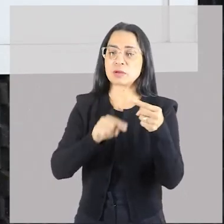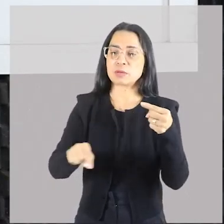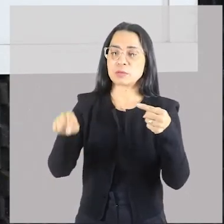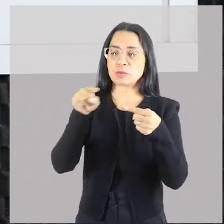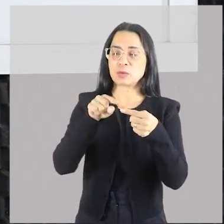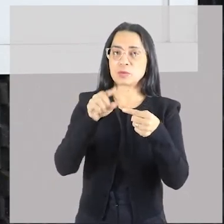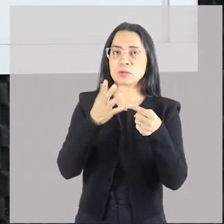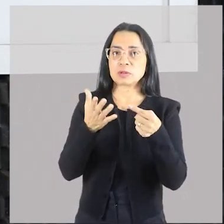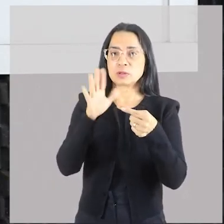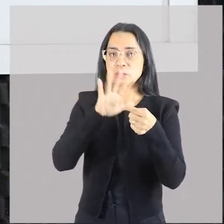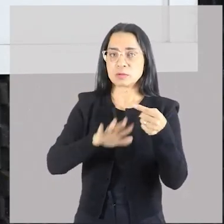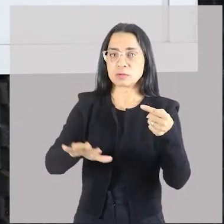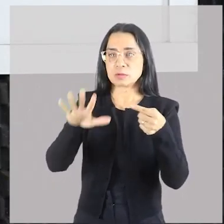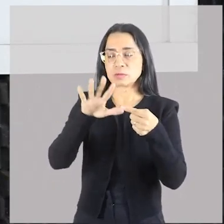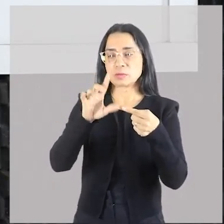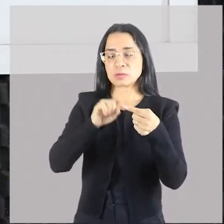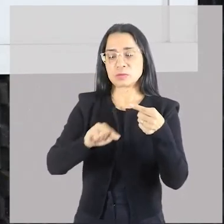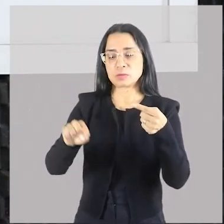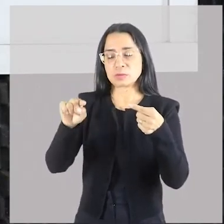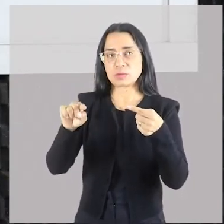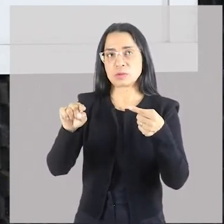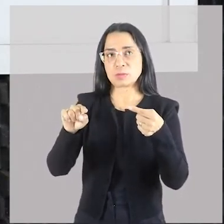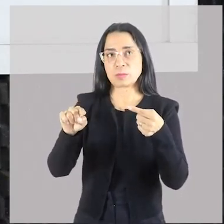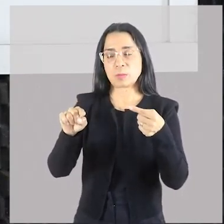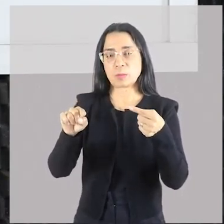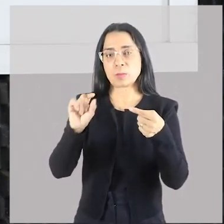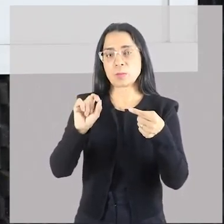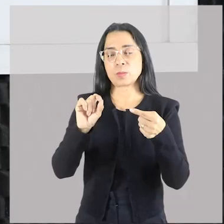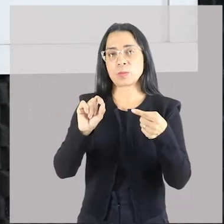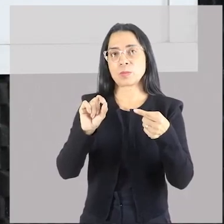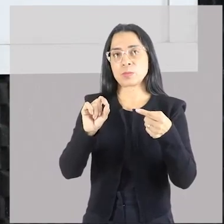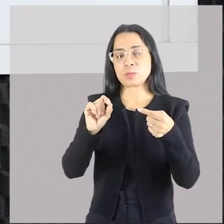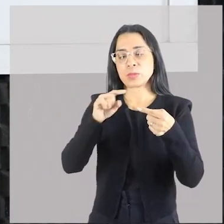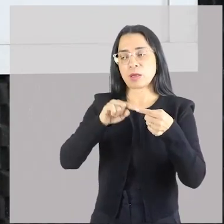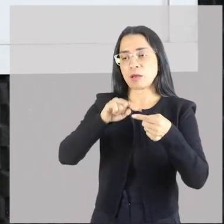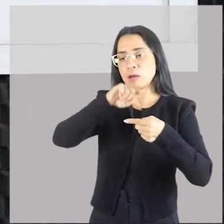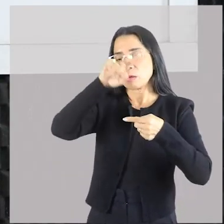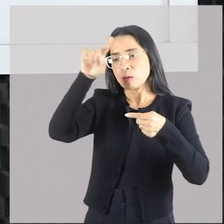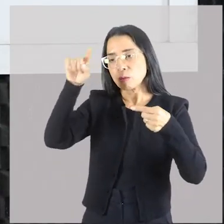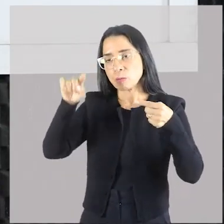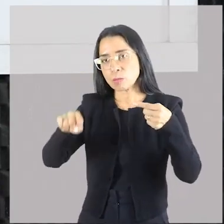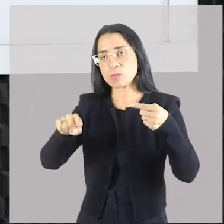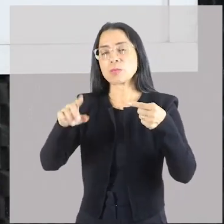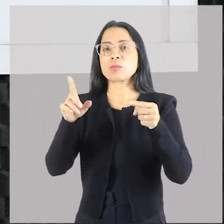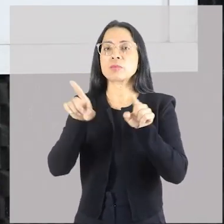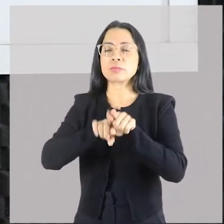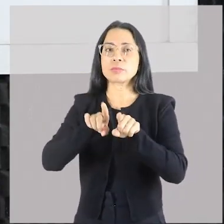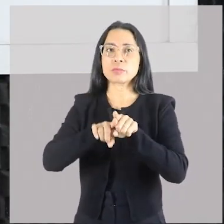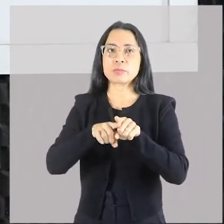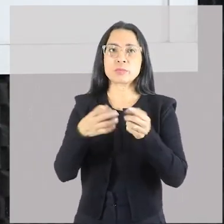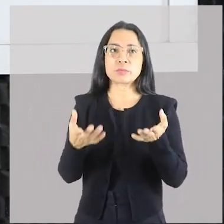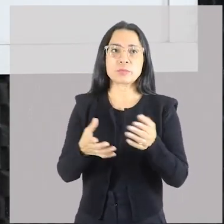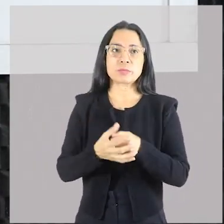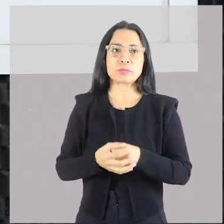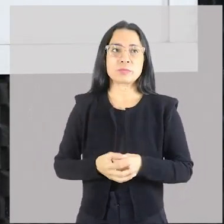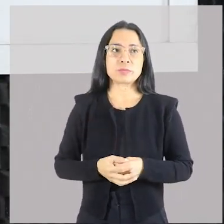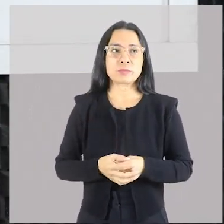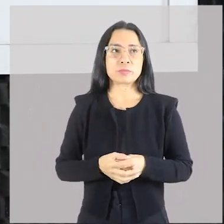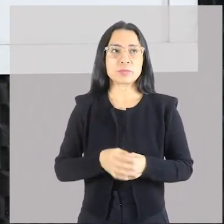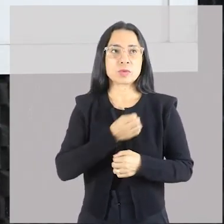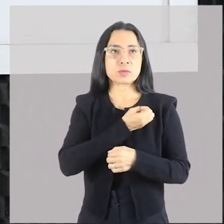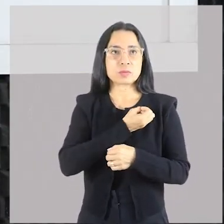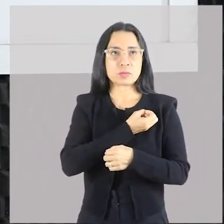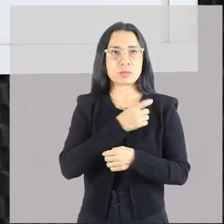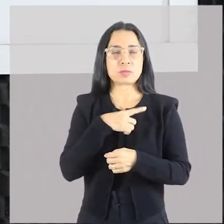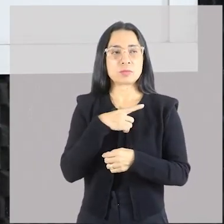círculo, a área do setor circular, a área da coroa circular, que a gente vai falar também, certo? Então esse númerozinho vai